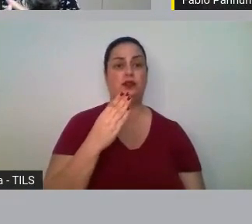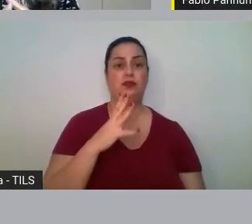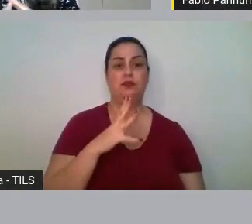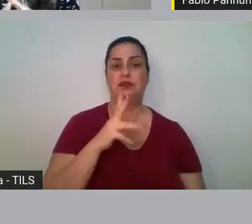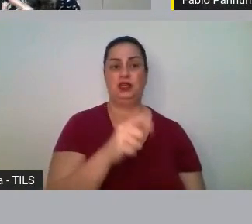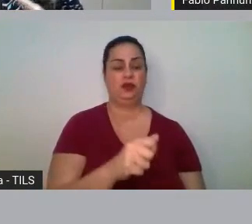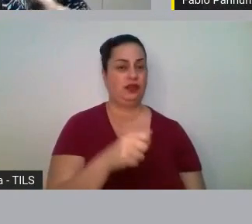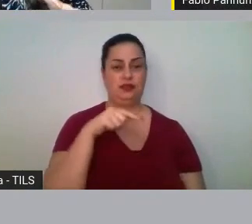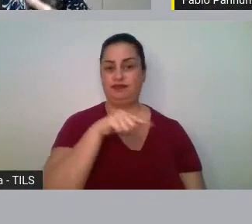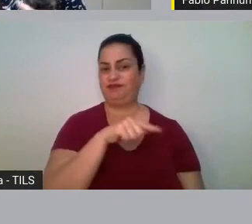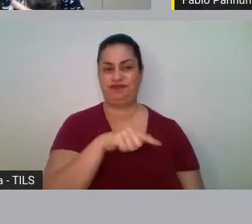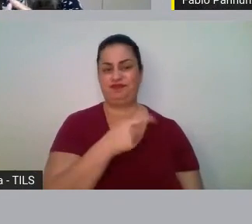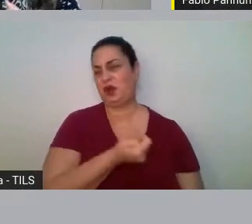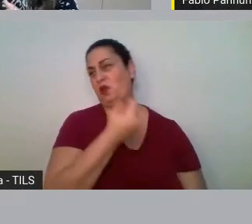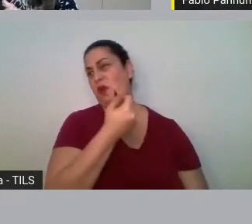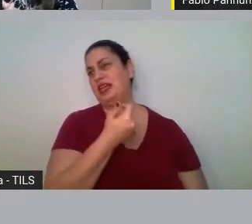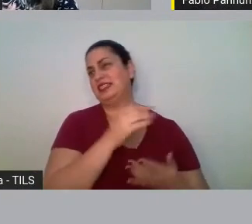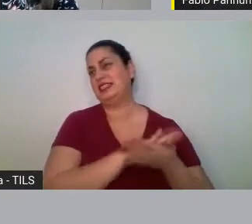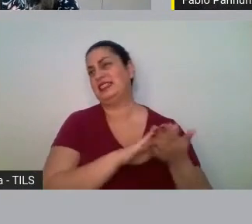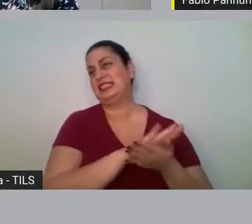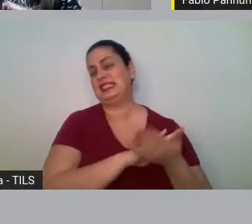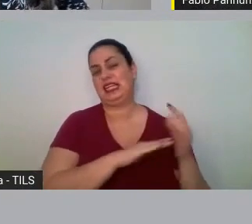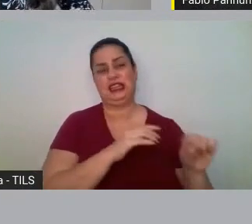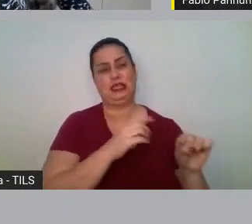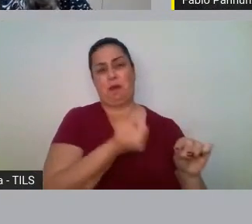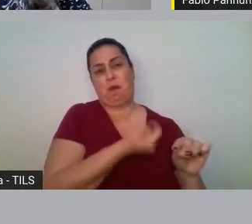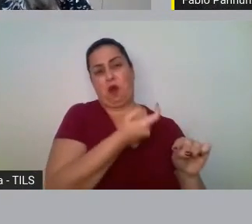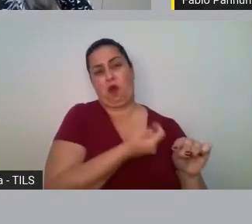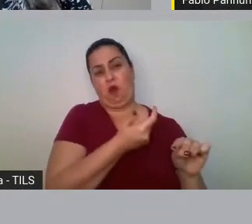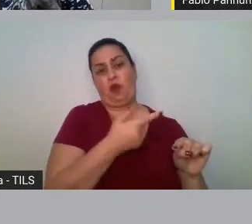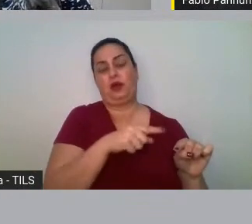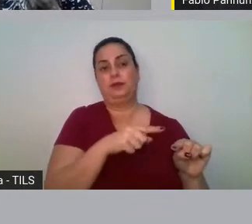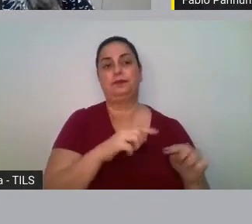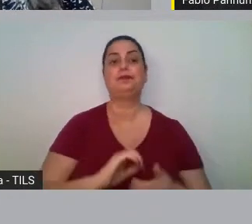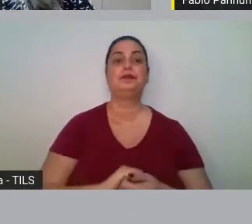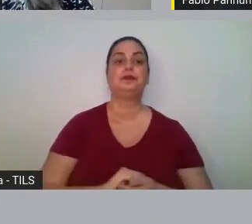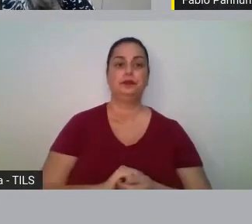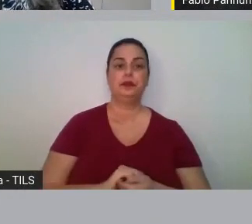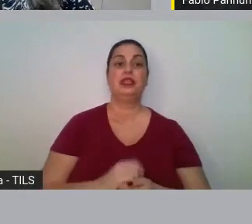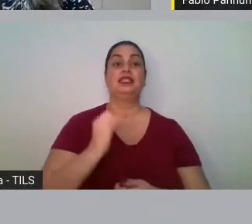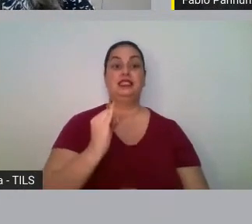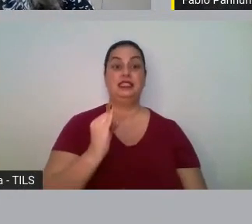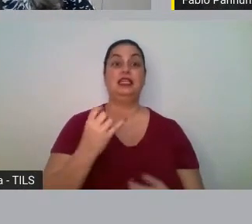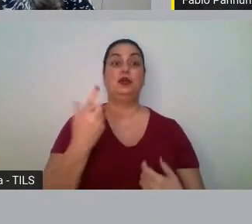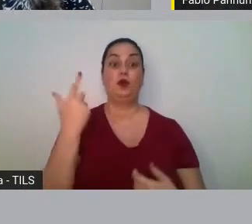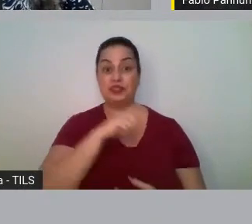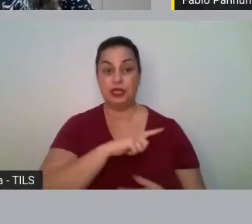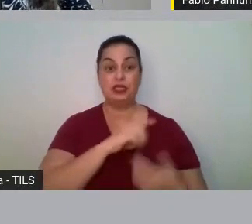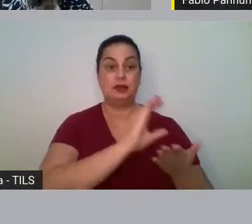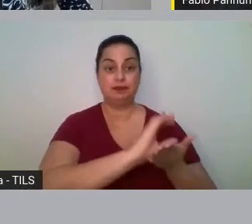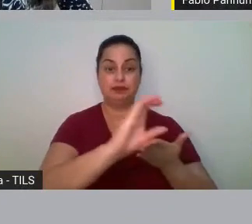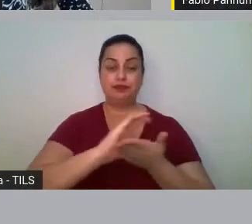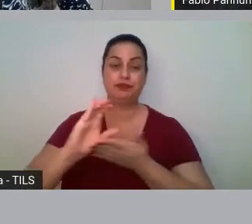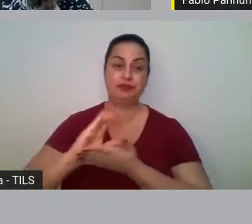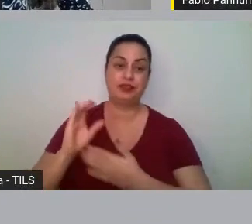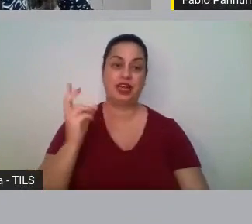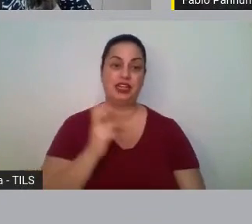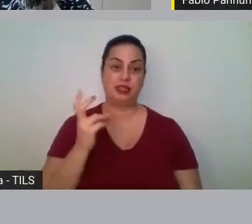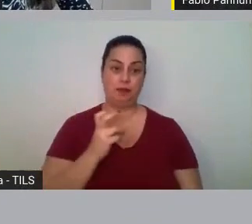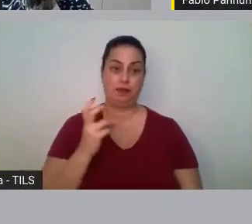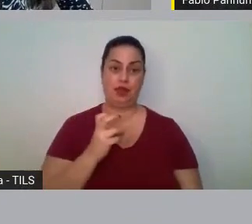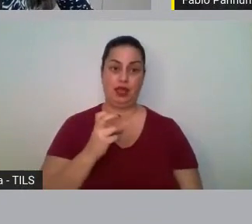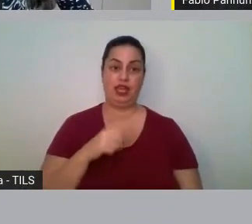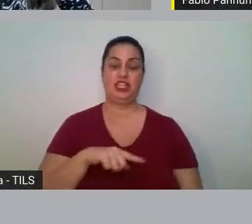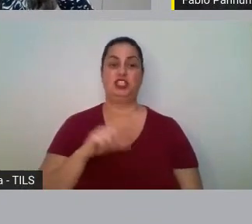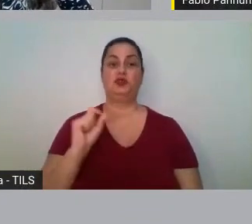Essas duas áreas, se recebessem o que a dívida recebeu, nós teríamos 15 vezes o que foi empregado em educação